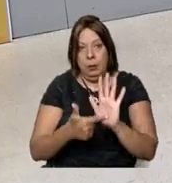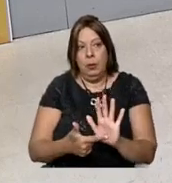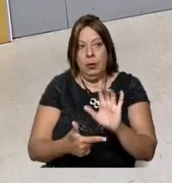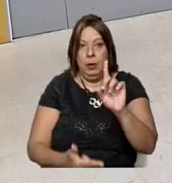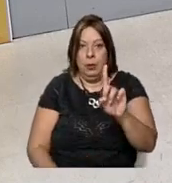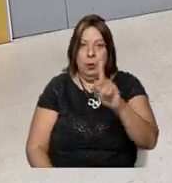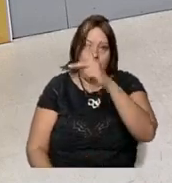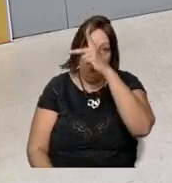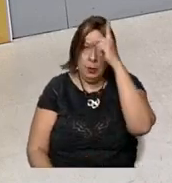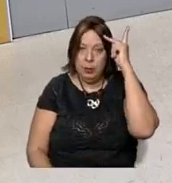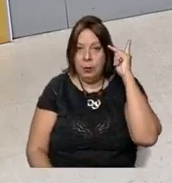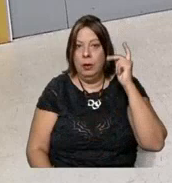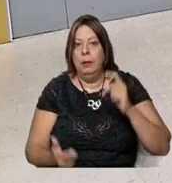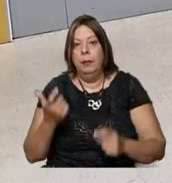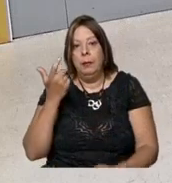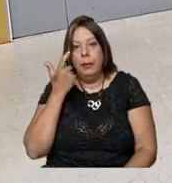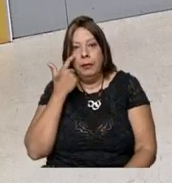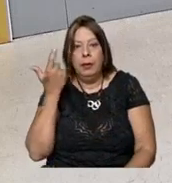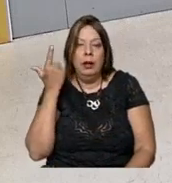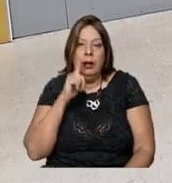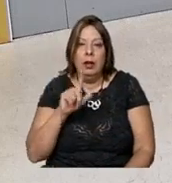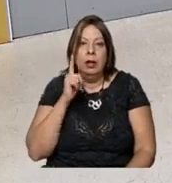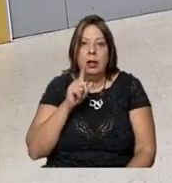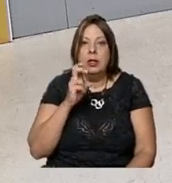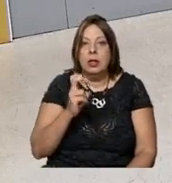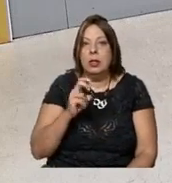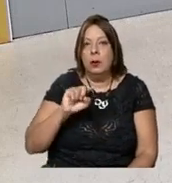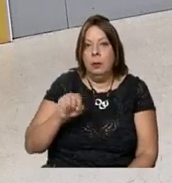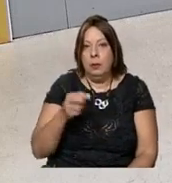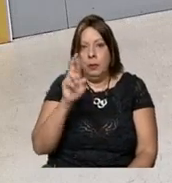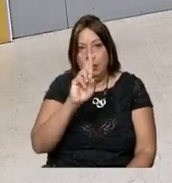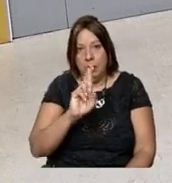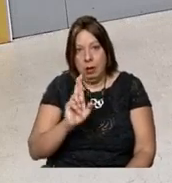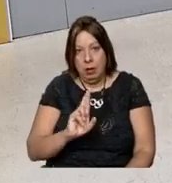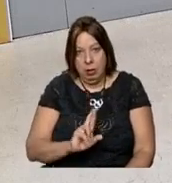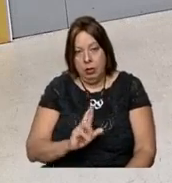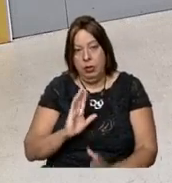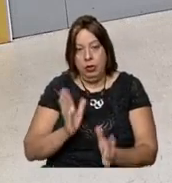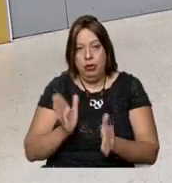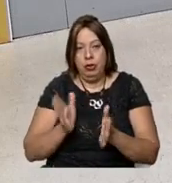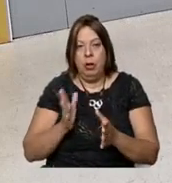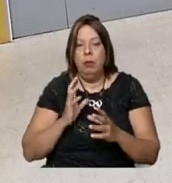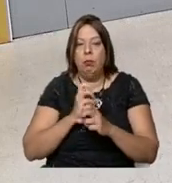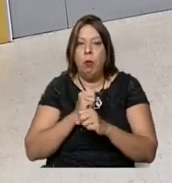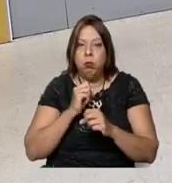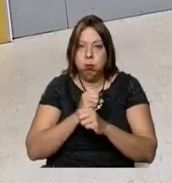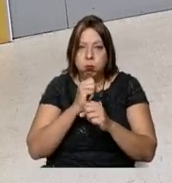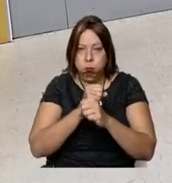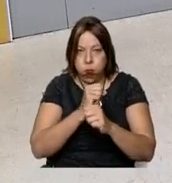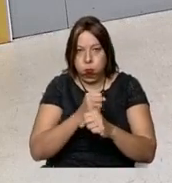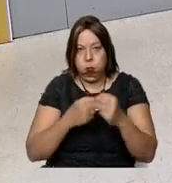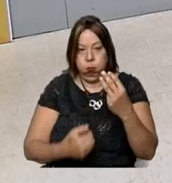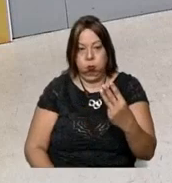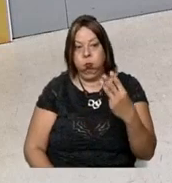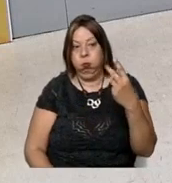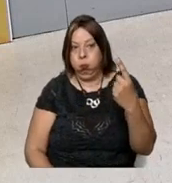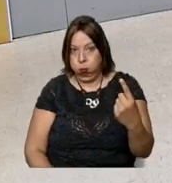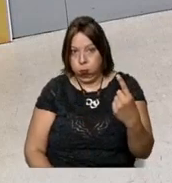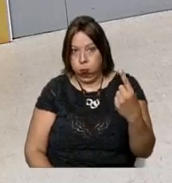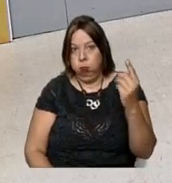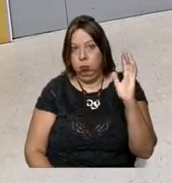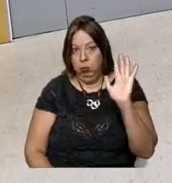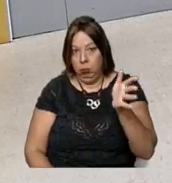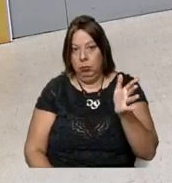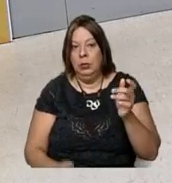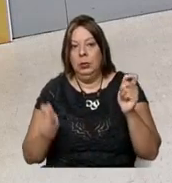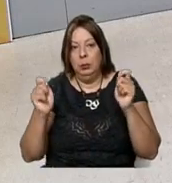possibilidade de levar R$5.000. 31 bolinhas já foram sorteadas. Tem um título esperando a decisiva que pode